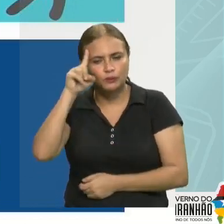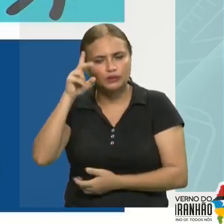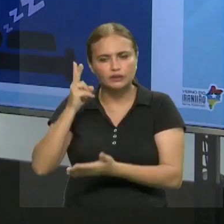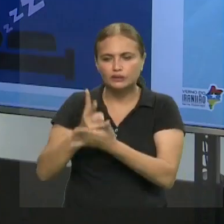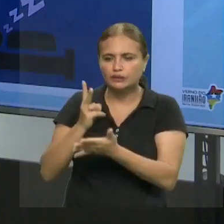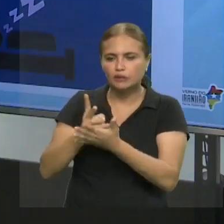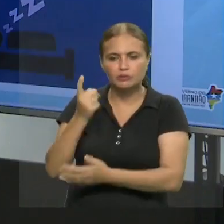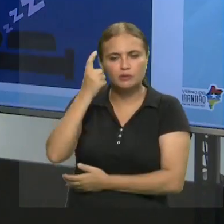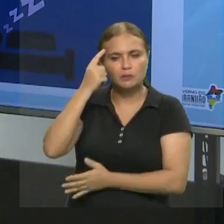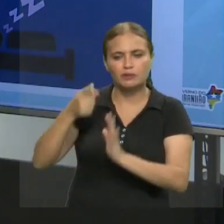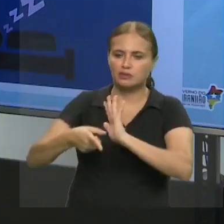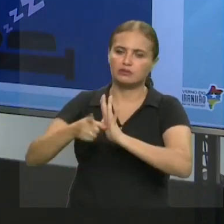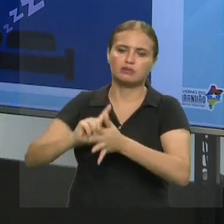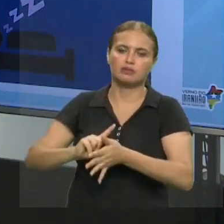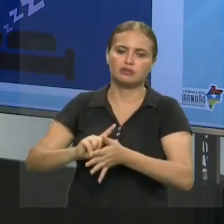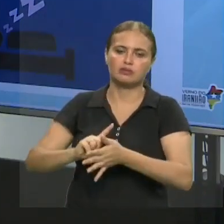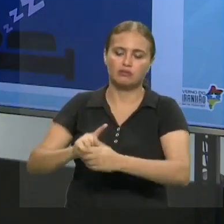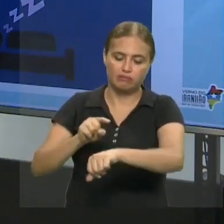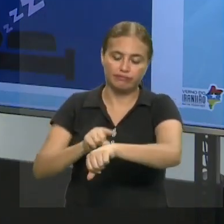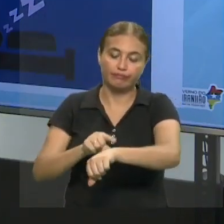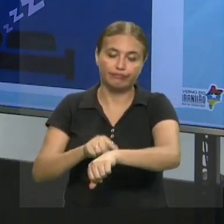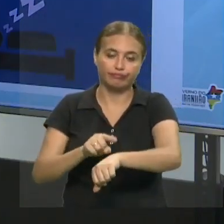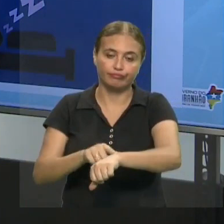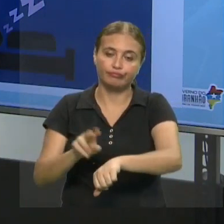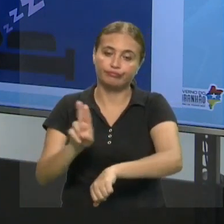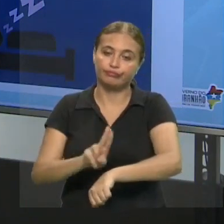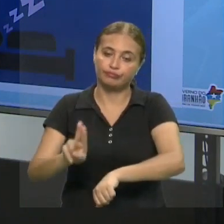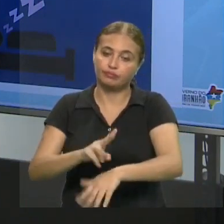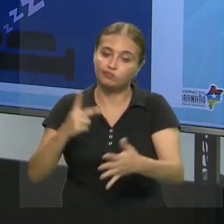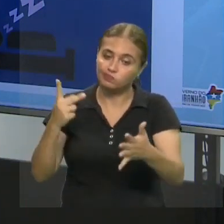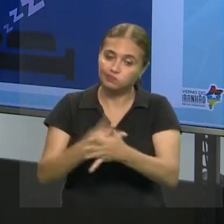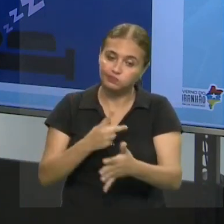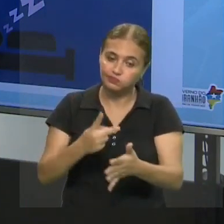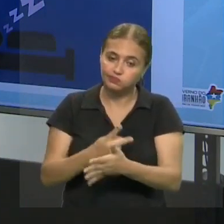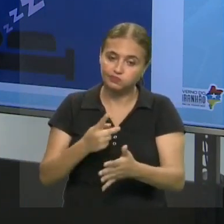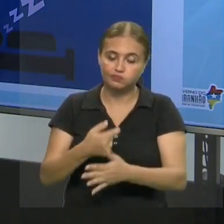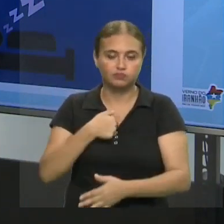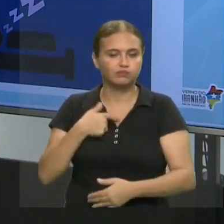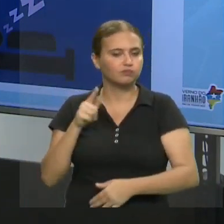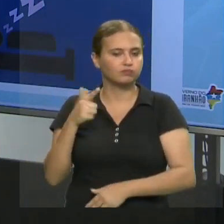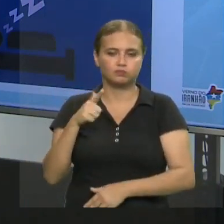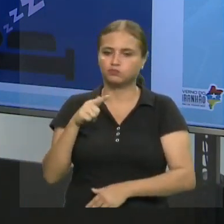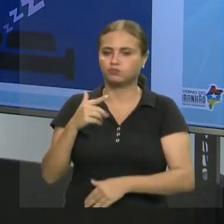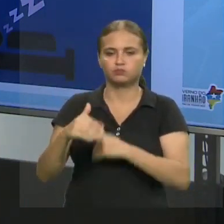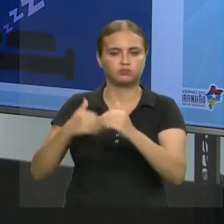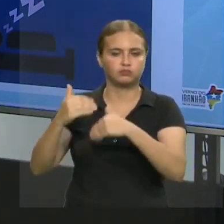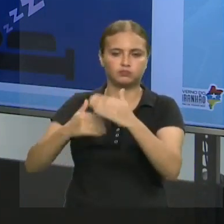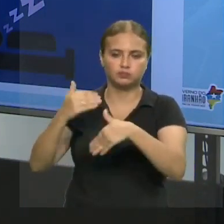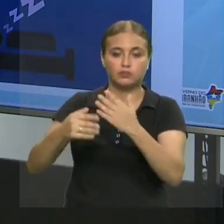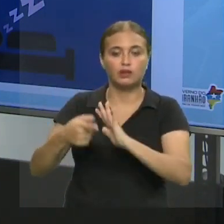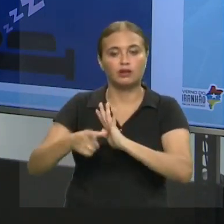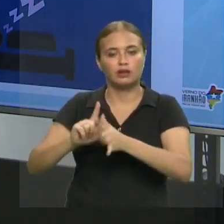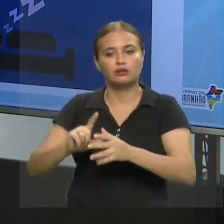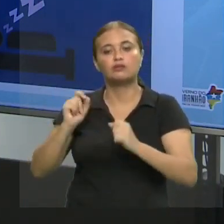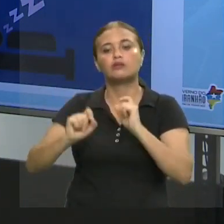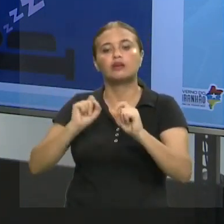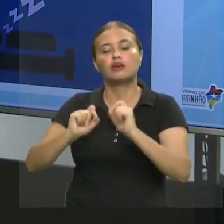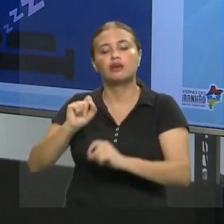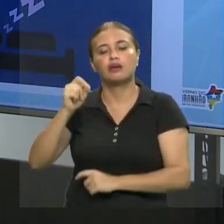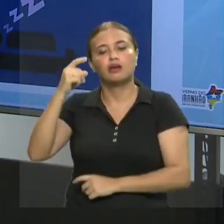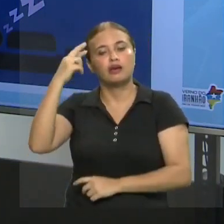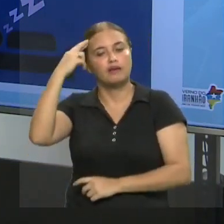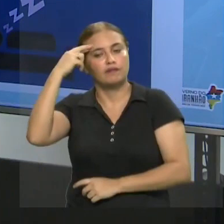penso como é que isso está prejudicando o meu desempenho. Então, posso, a partir desse levantamento, fazer uma reflexão sobre isso,